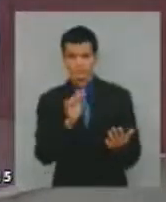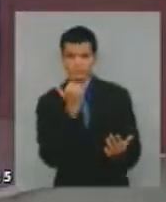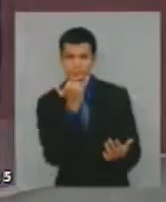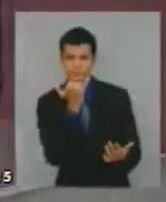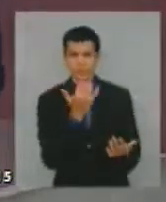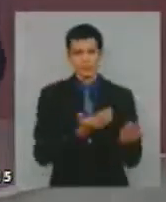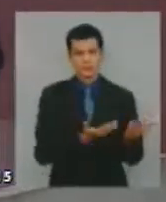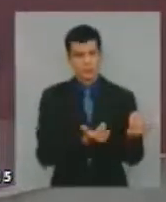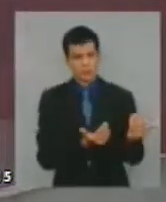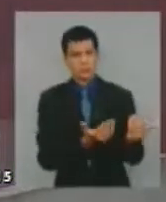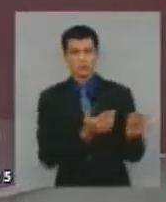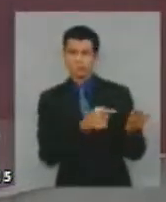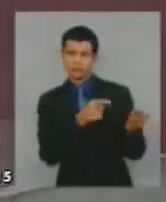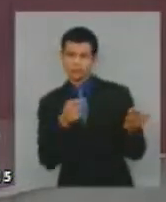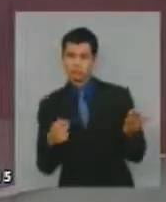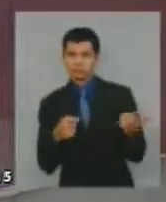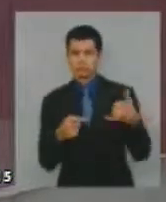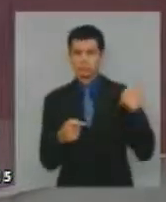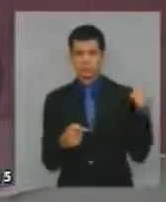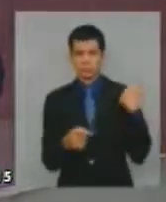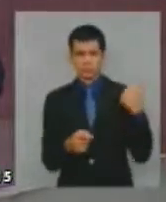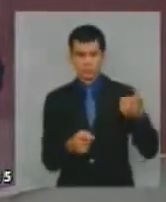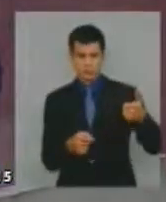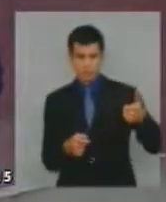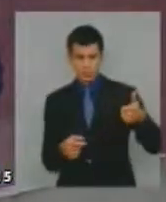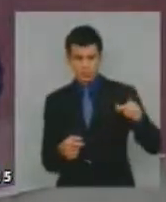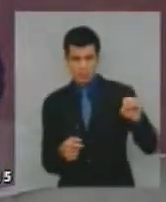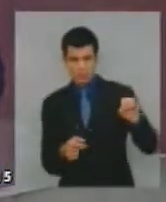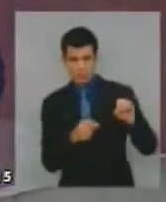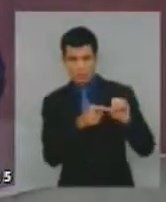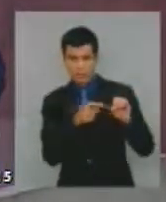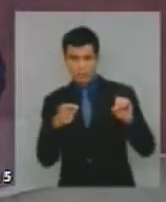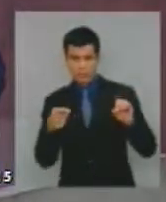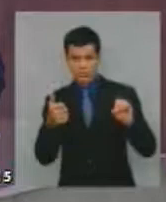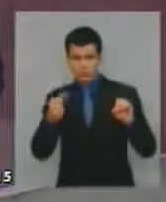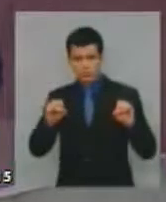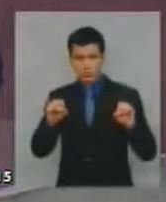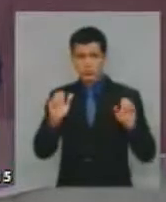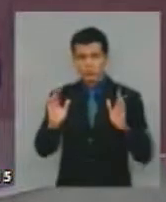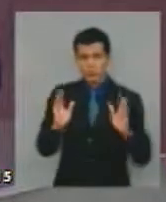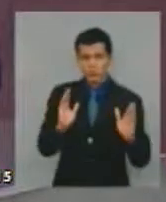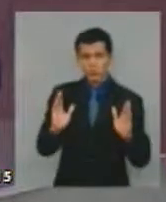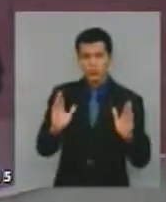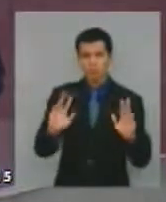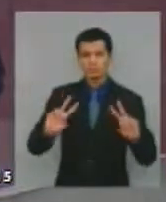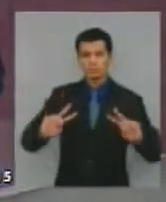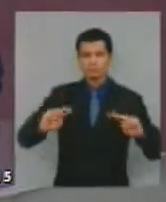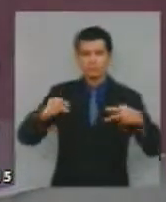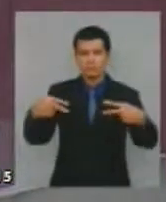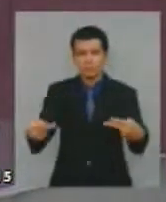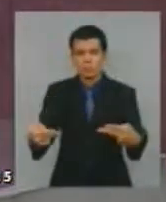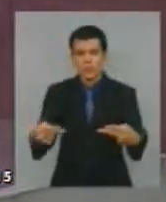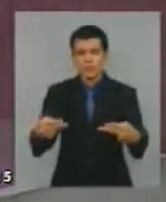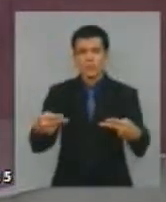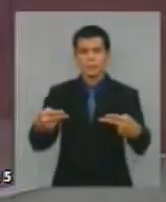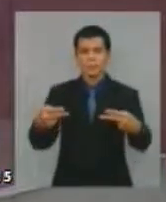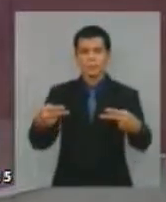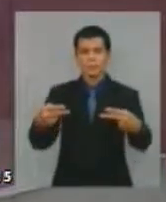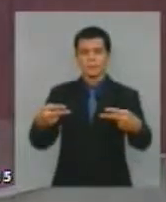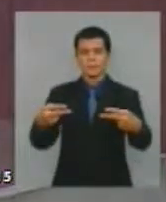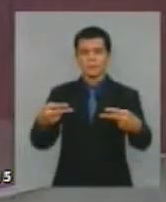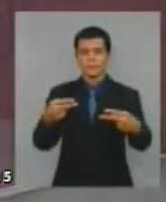entre os jovens de 10 a 18 anos, o que é 4,8% na população em geral, pula